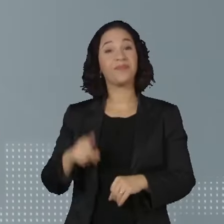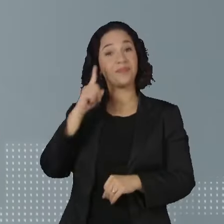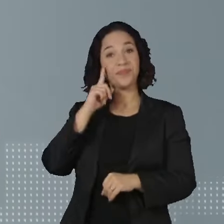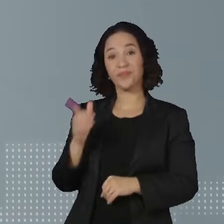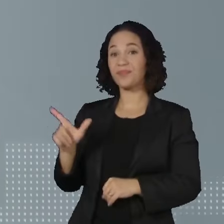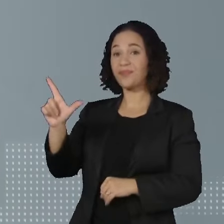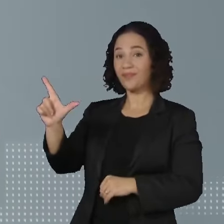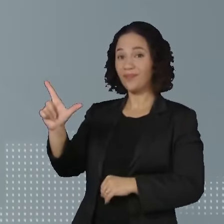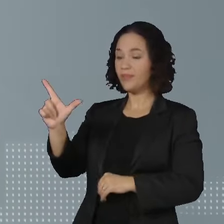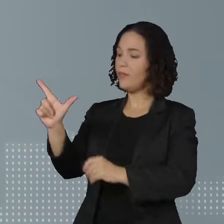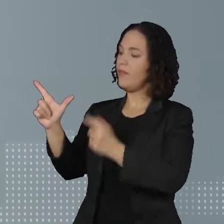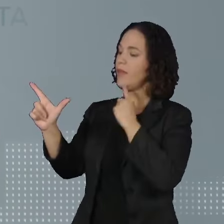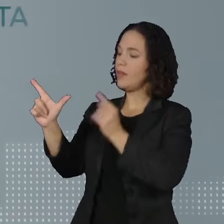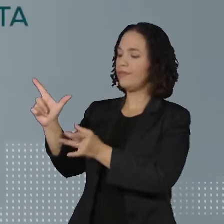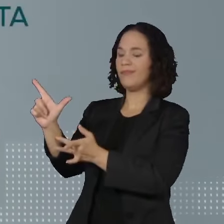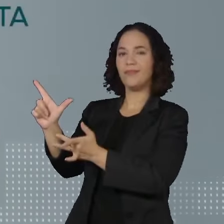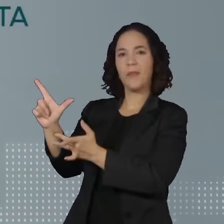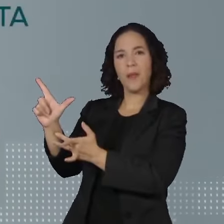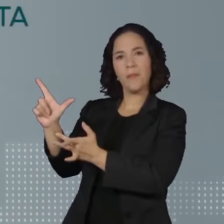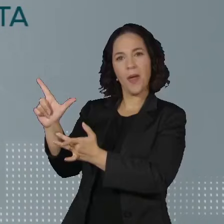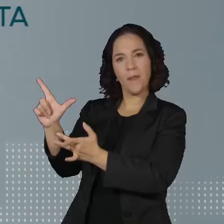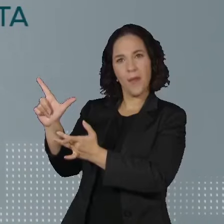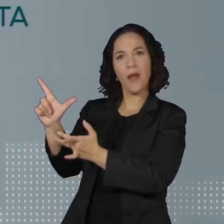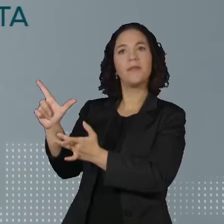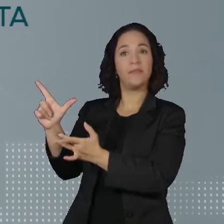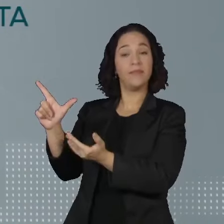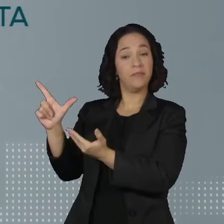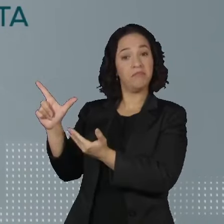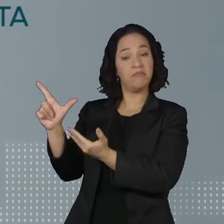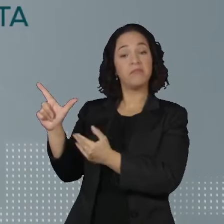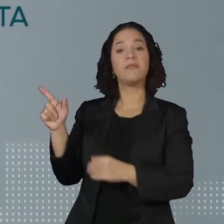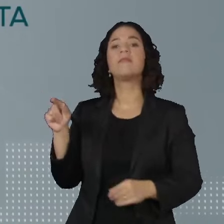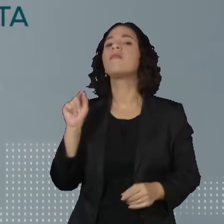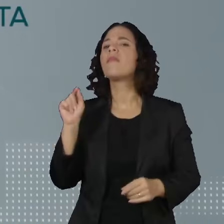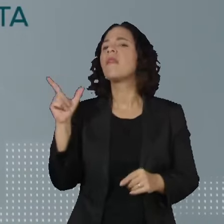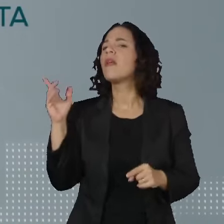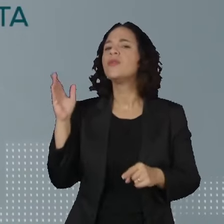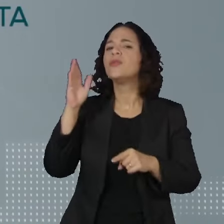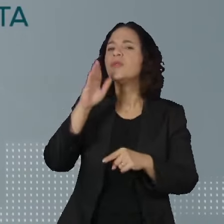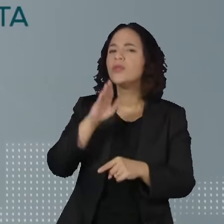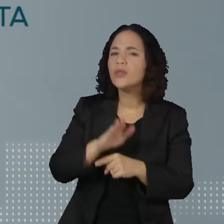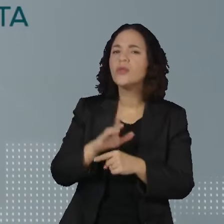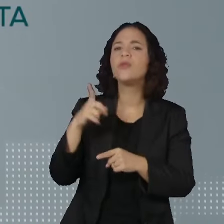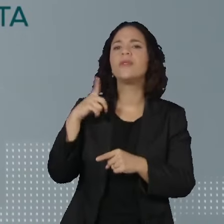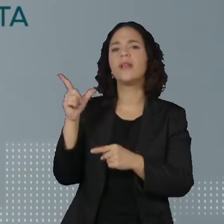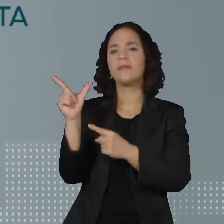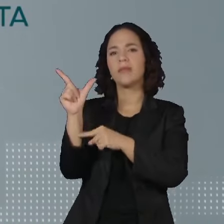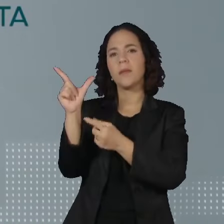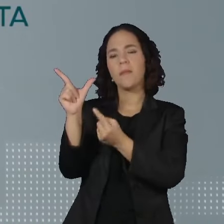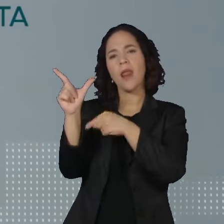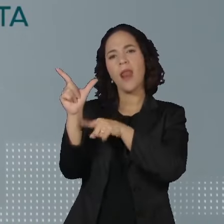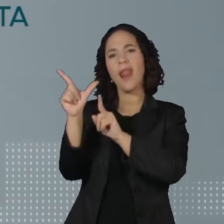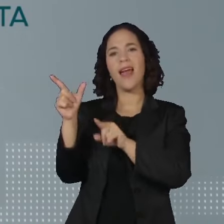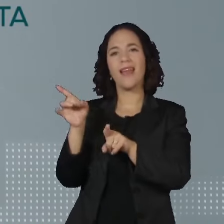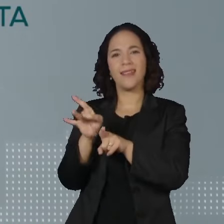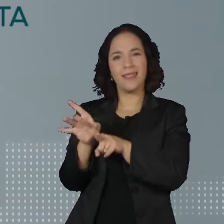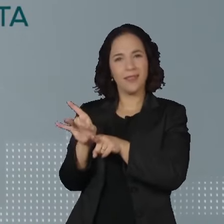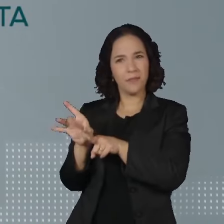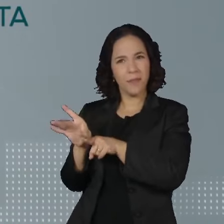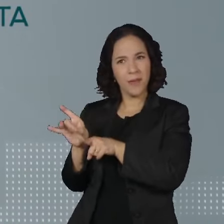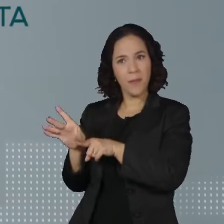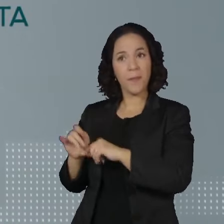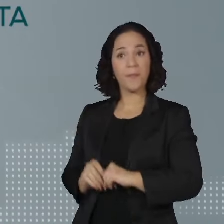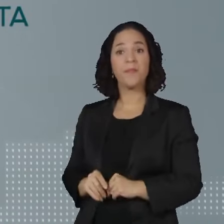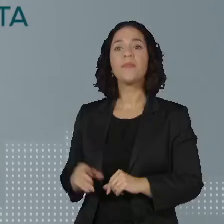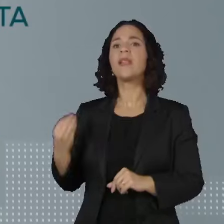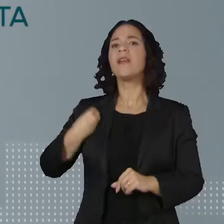glândula localizada logo abaixo da bexiga dos homens ela é responsável por ajudar na produção do líquido que compõe o esperma ao longo da vida